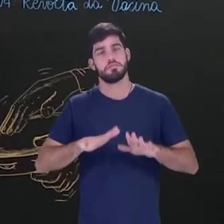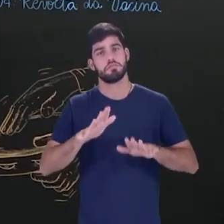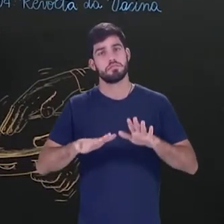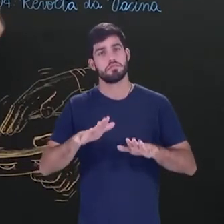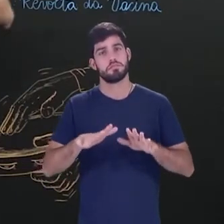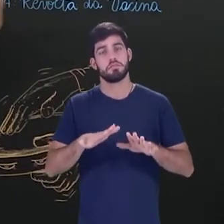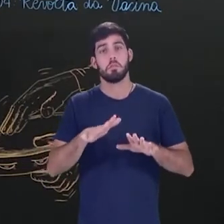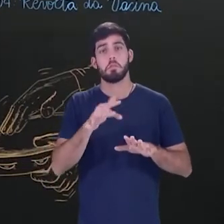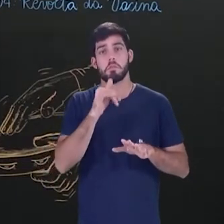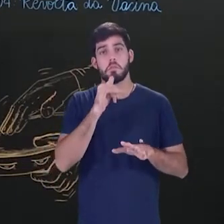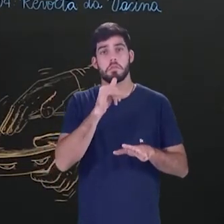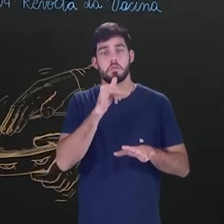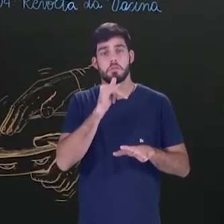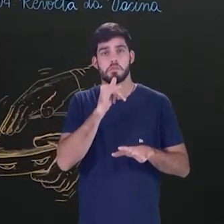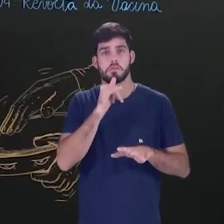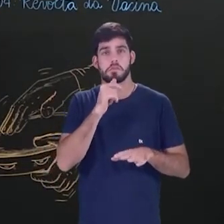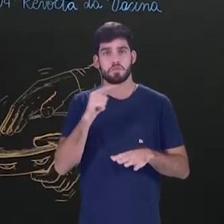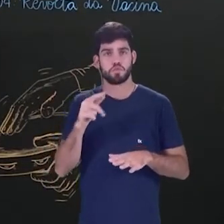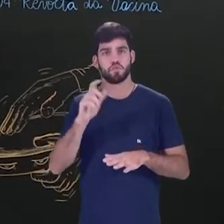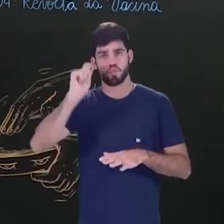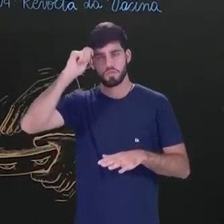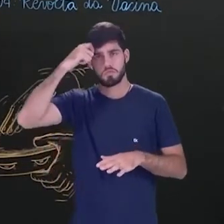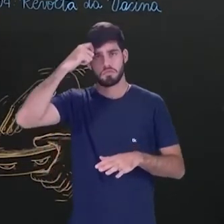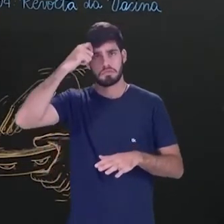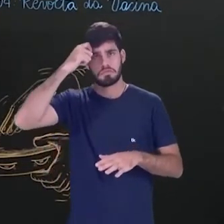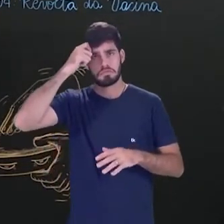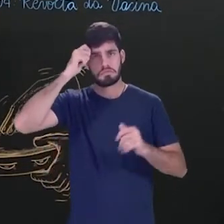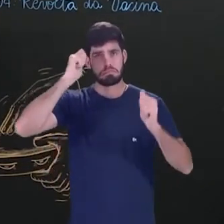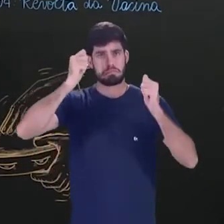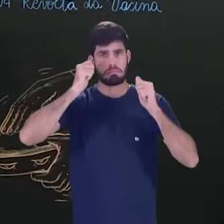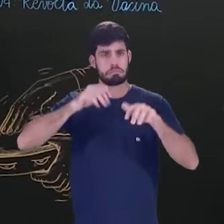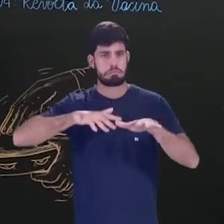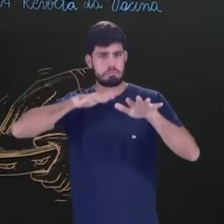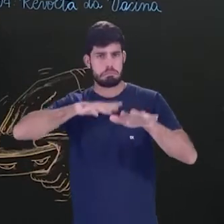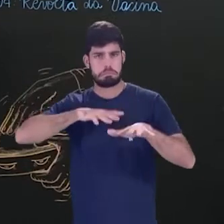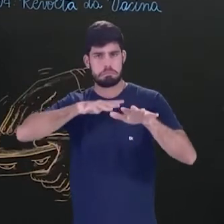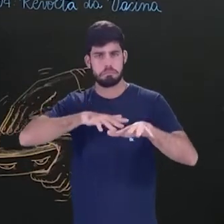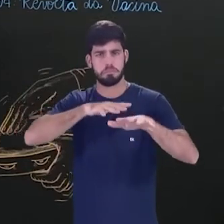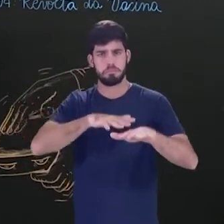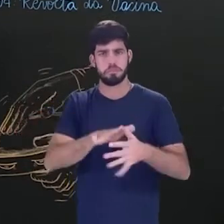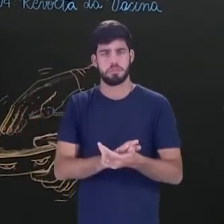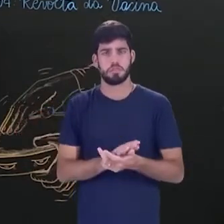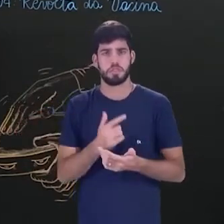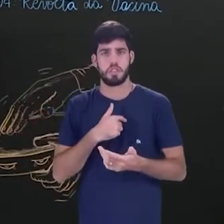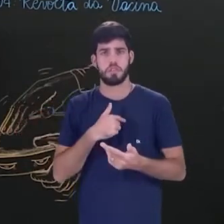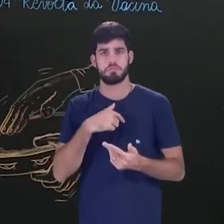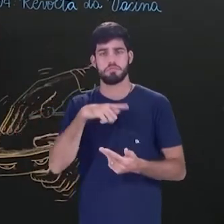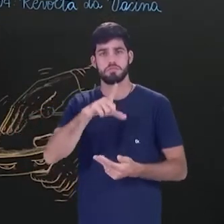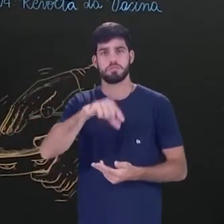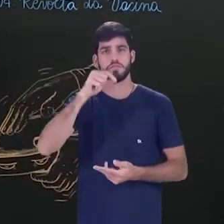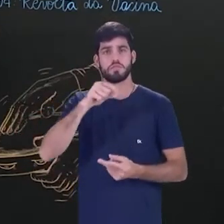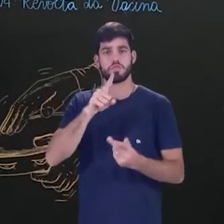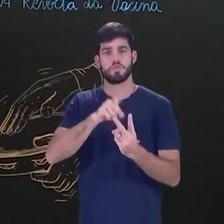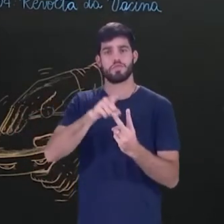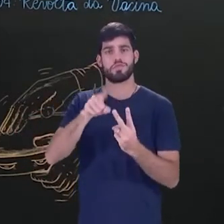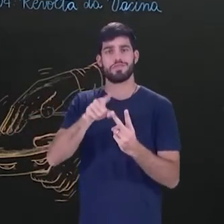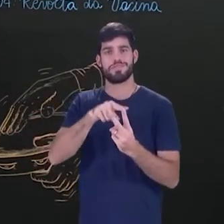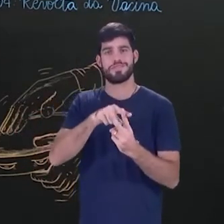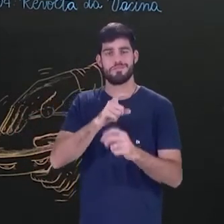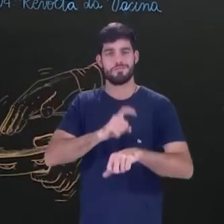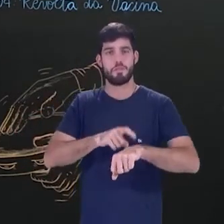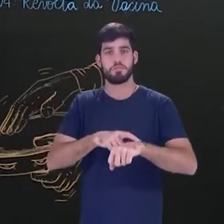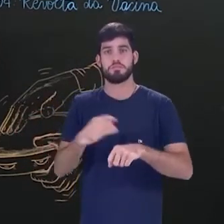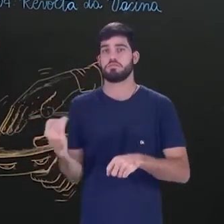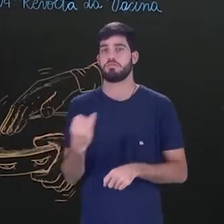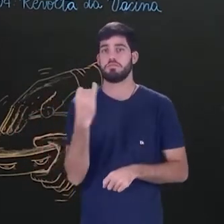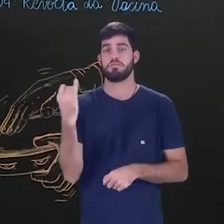figuras elas contestaram essa realidade. Eu separei 2 episódios muito importantes de resistência negra para a gente